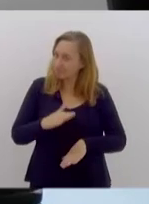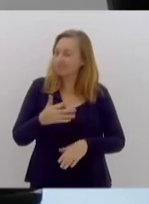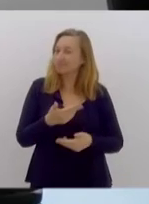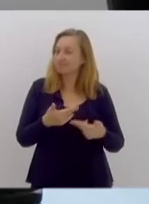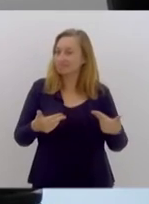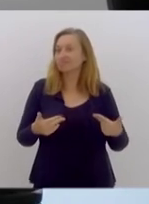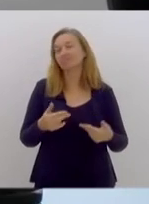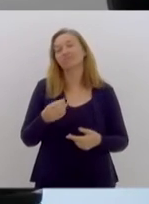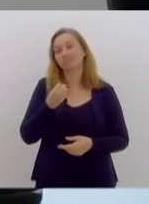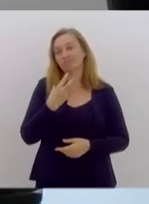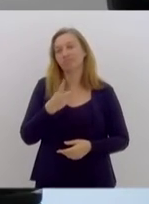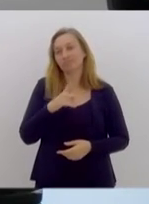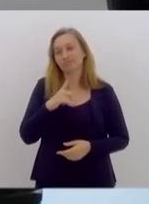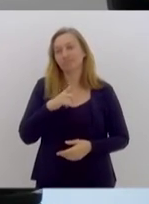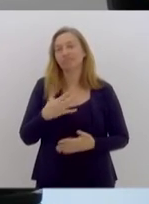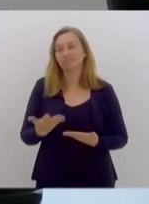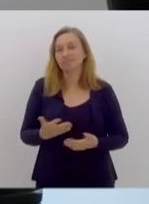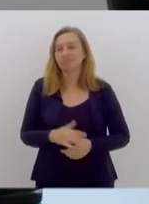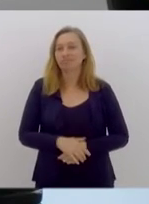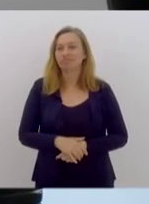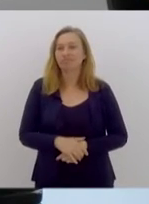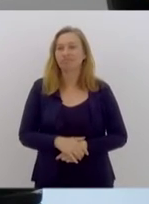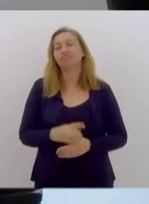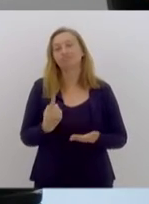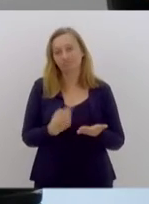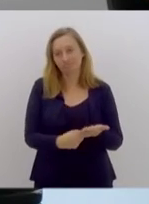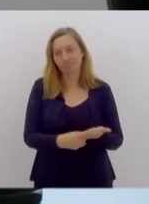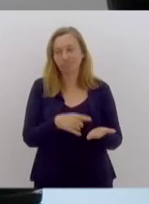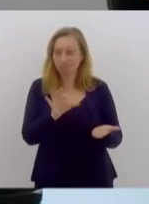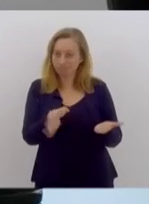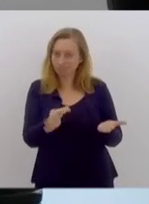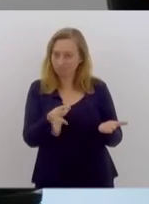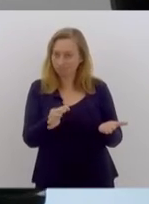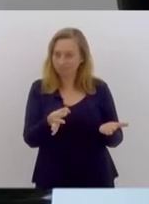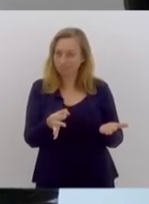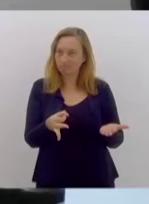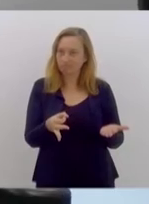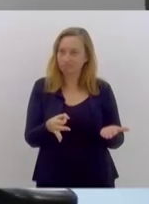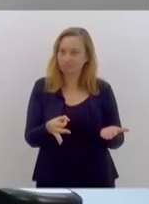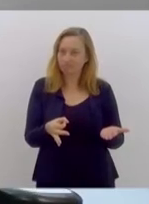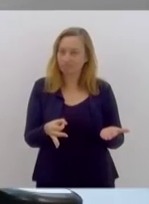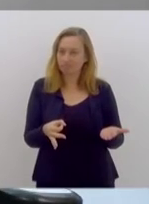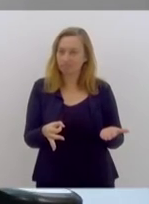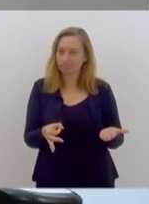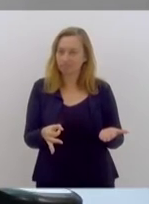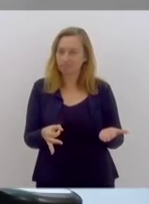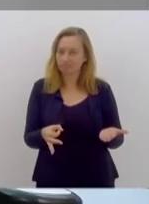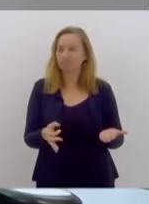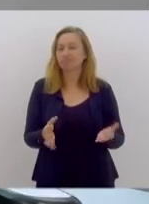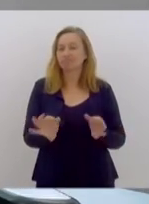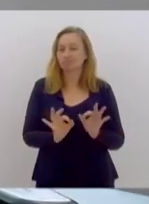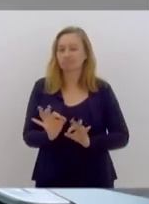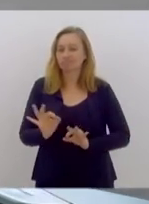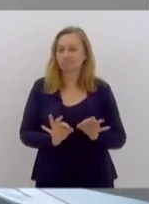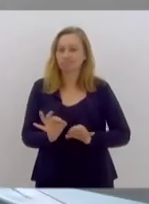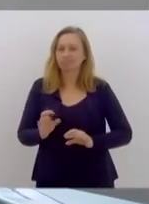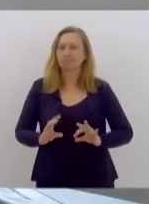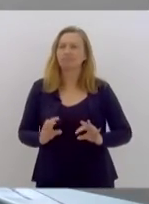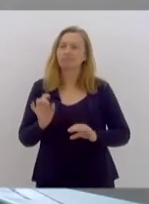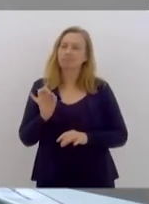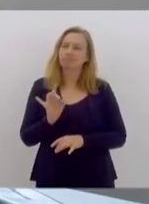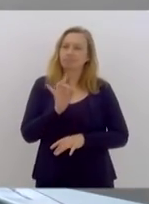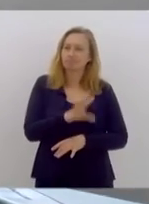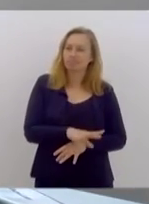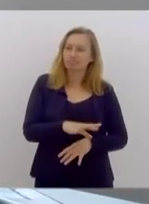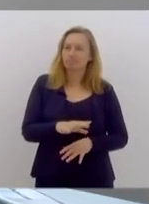que tenha é bom que tem então assim o meu compromisso evidentemente é fazer a sistematização dessa última rodada de